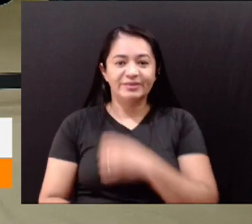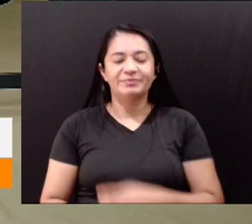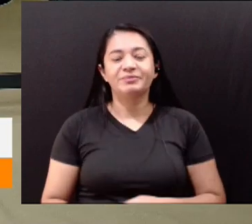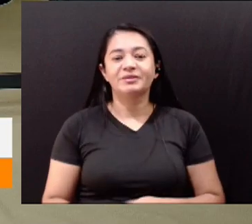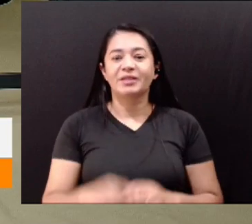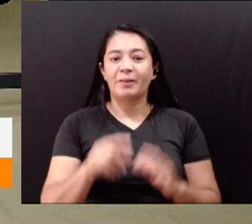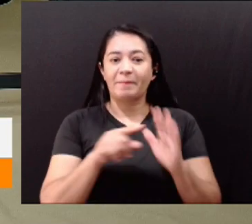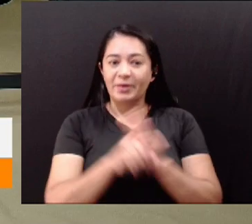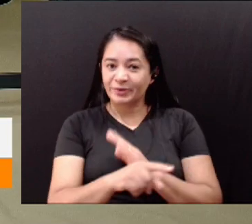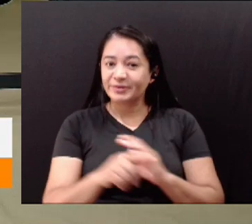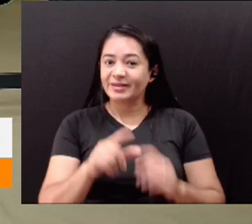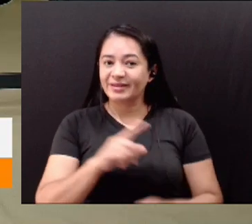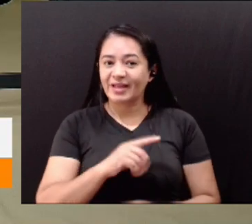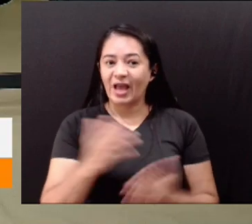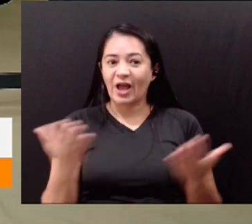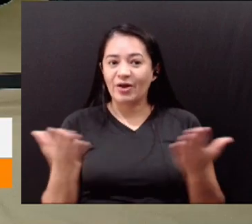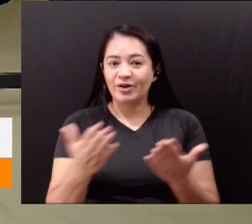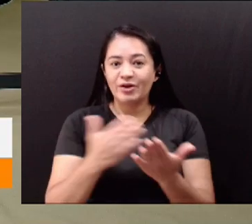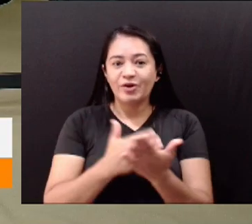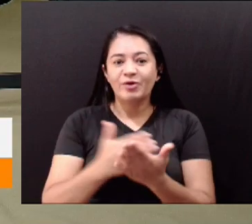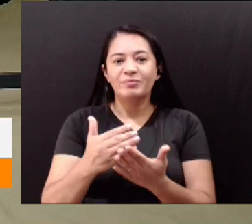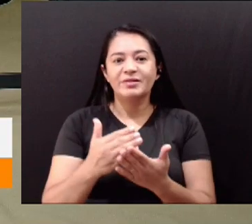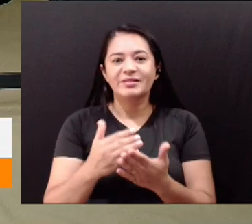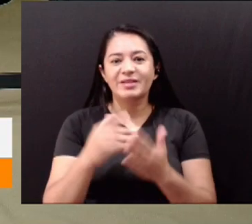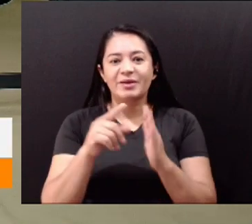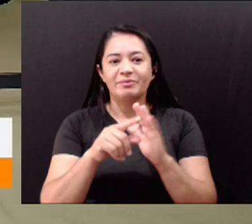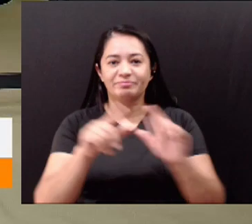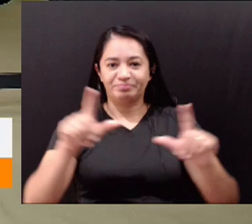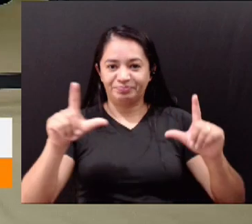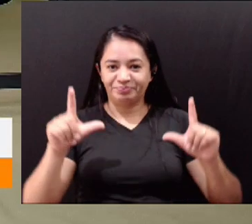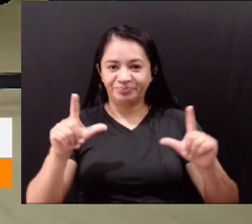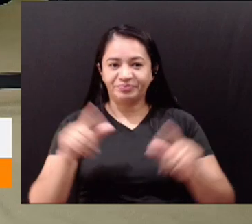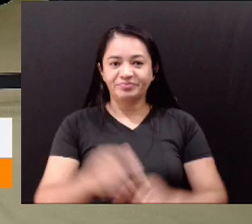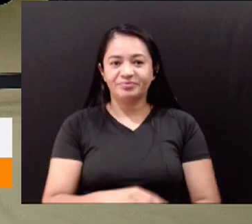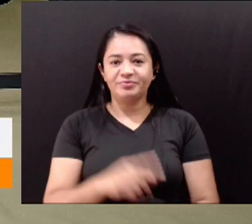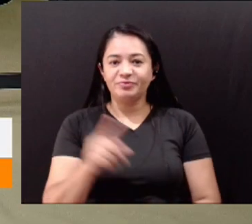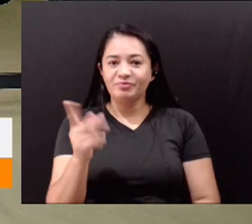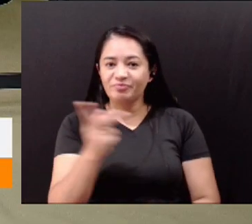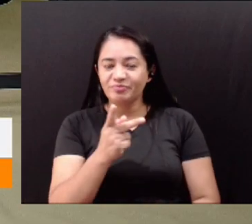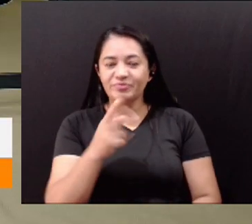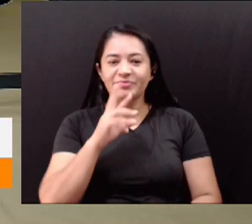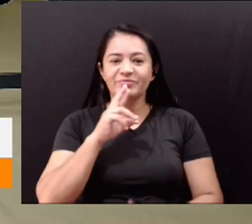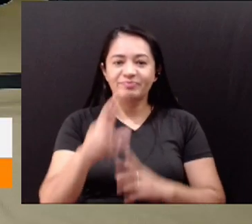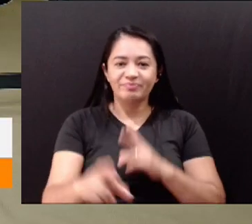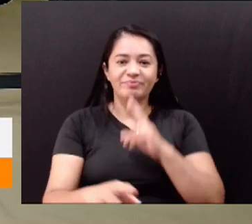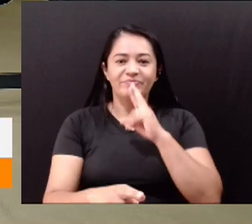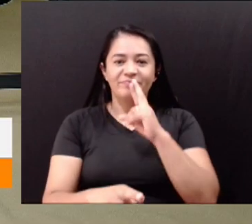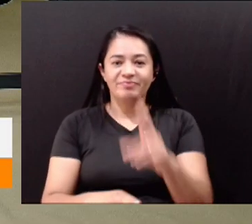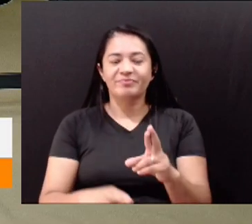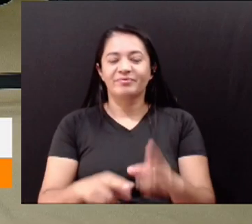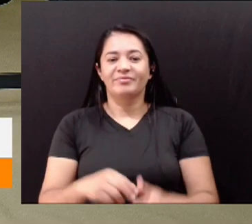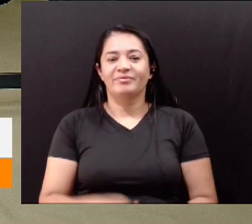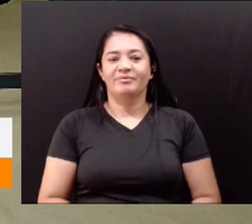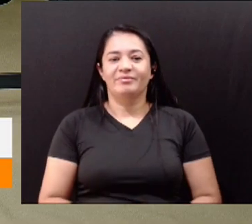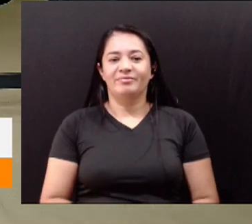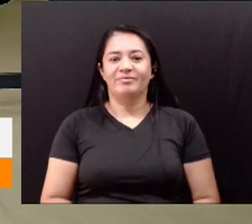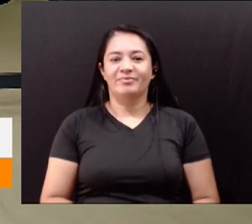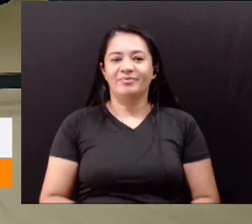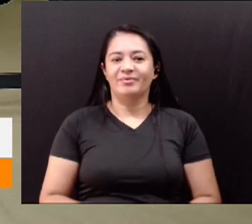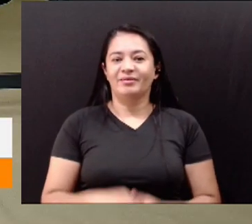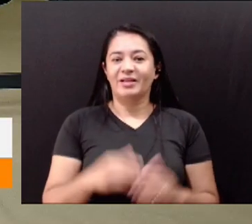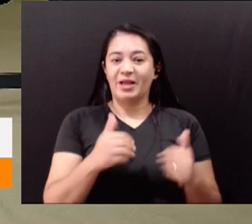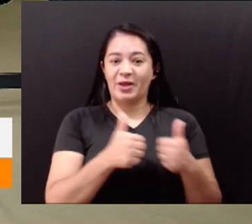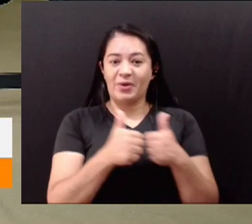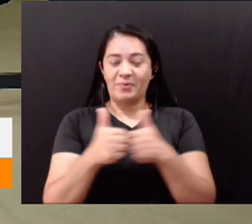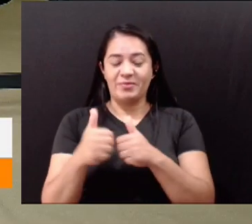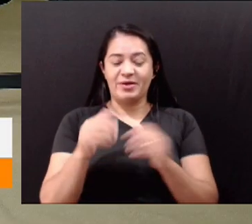gente vai colocar as perguntas na tela, e aí vocês duas vão respondendo os nossos telespectadores que estão acompanhando o nosso programa e,